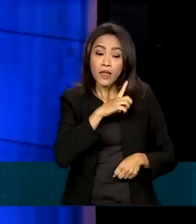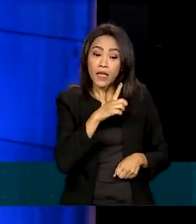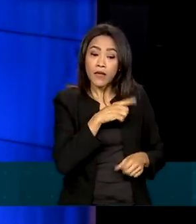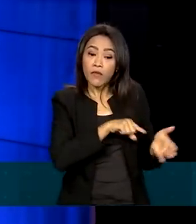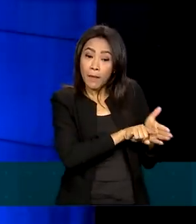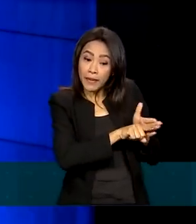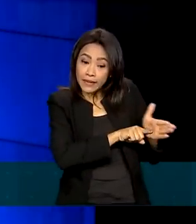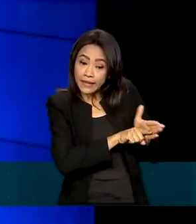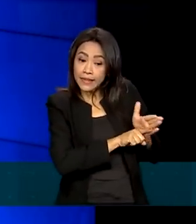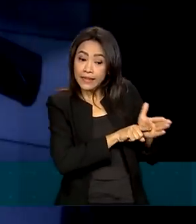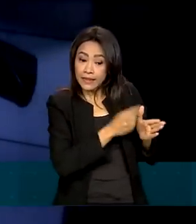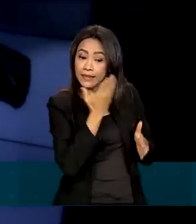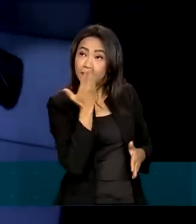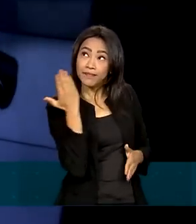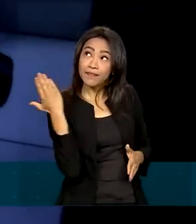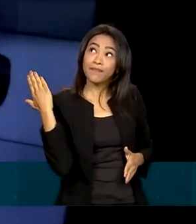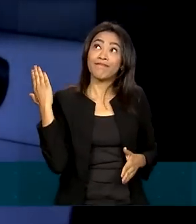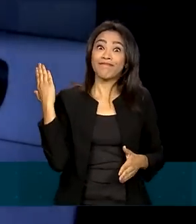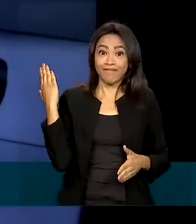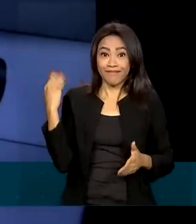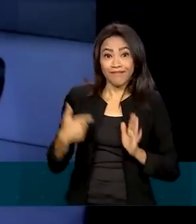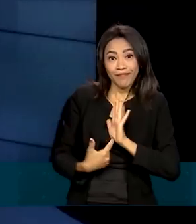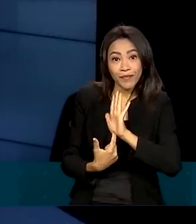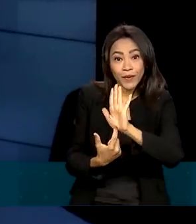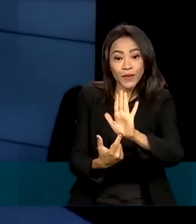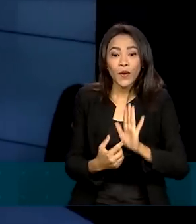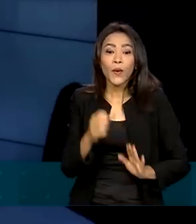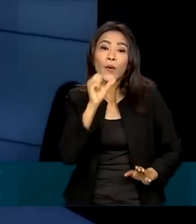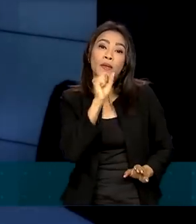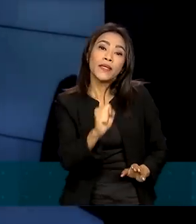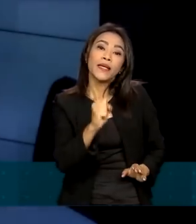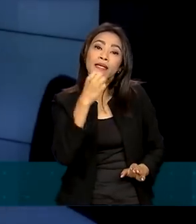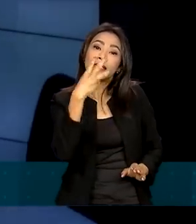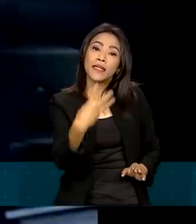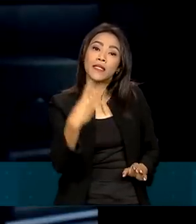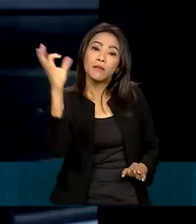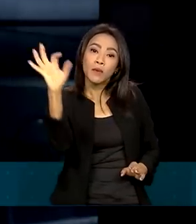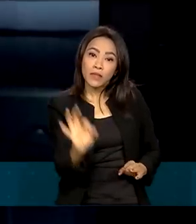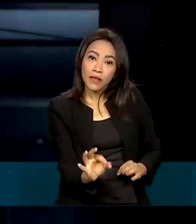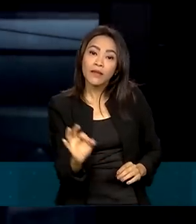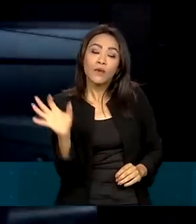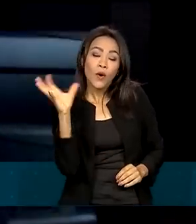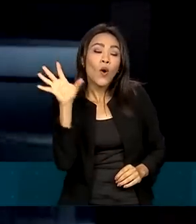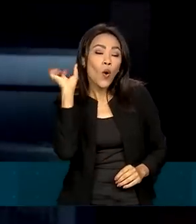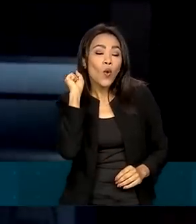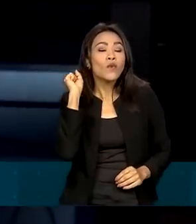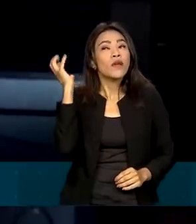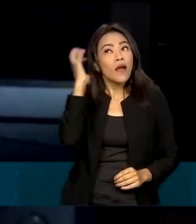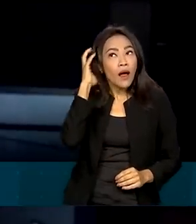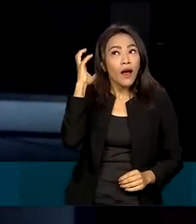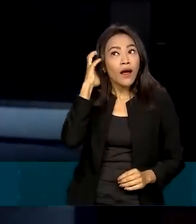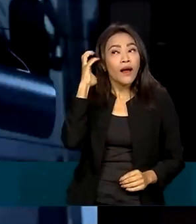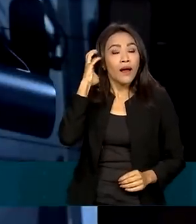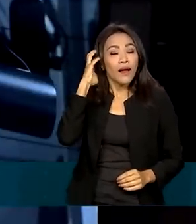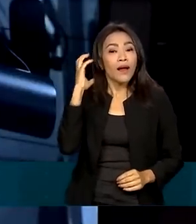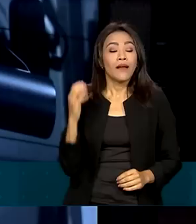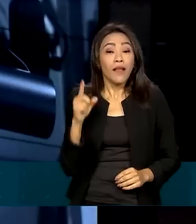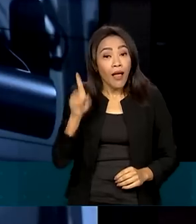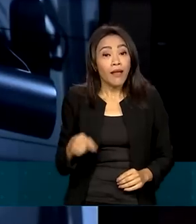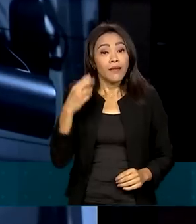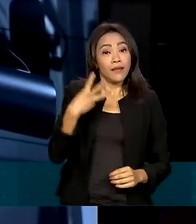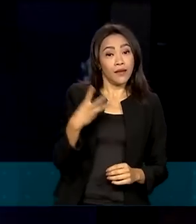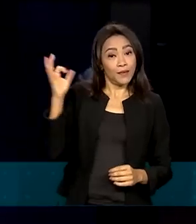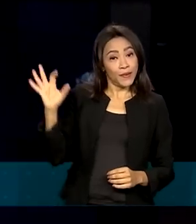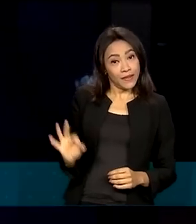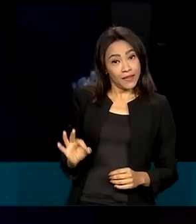Ibope Média, feita neste ano, mostrou que 83% dos brasileiros ouvem rádio, um aumento de 3% em